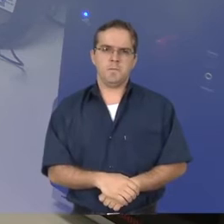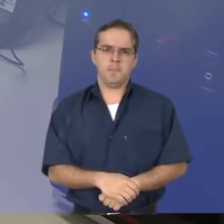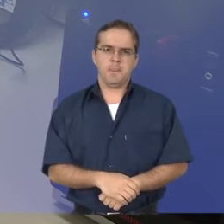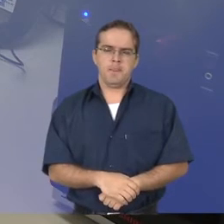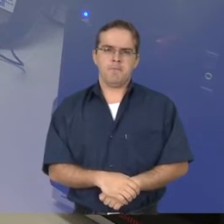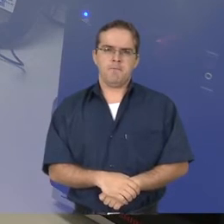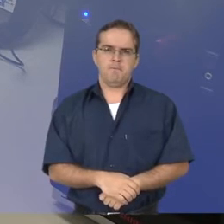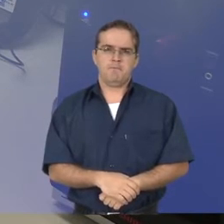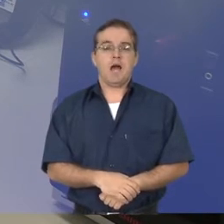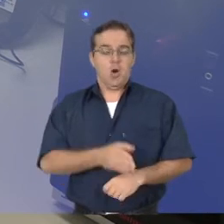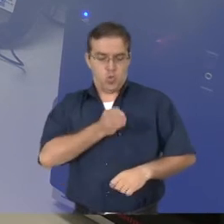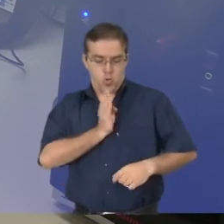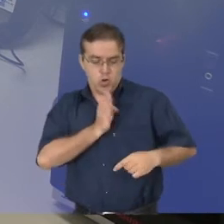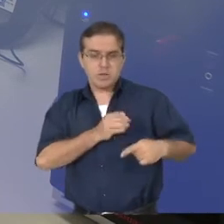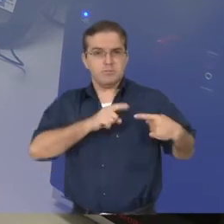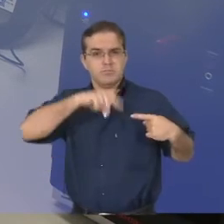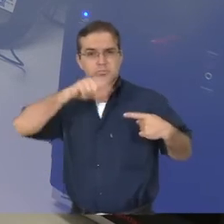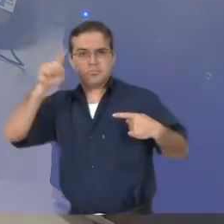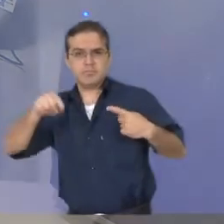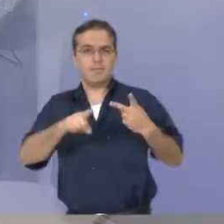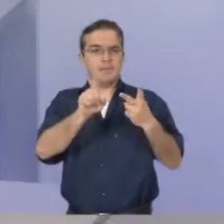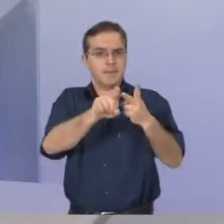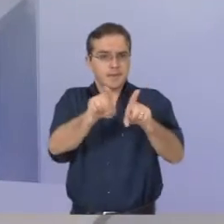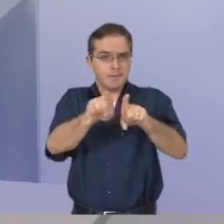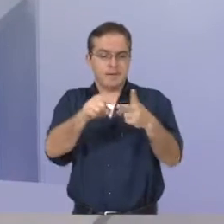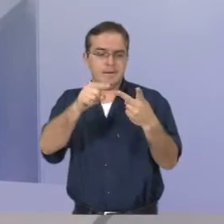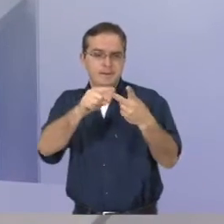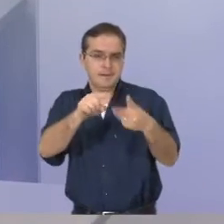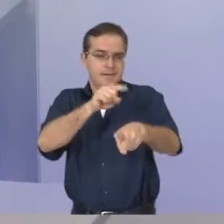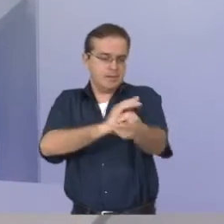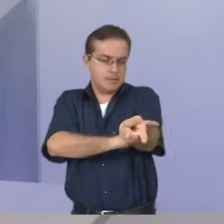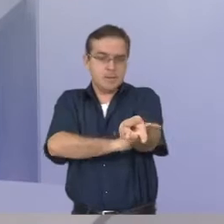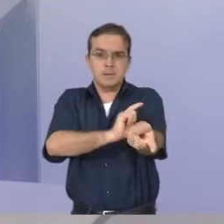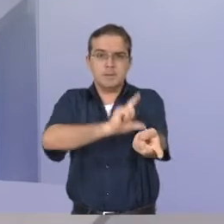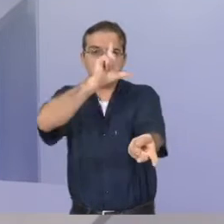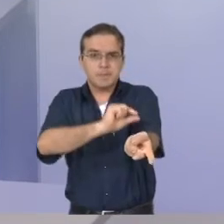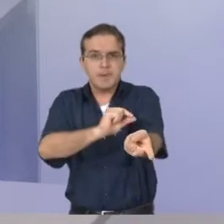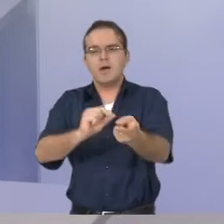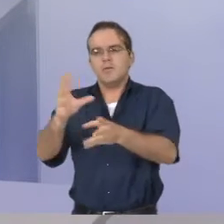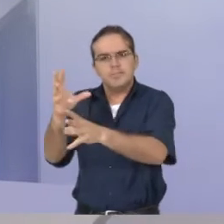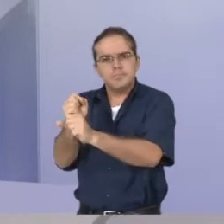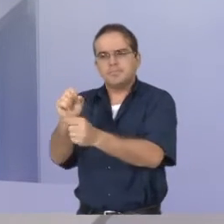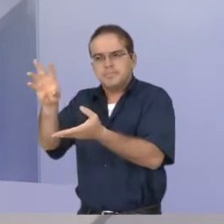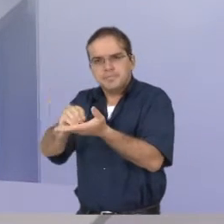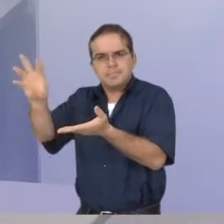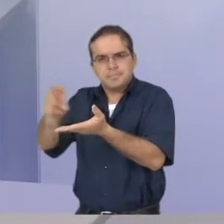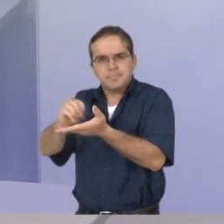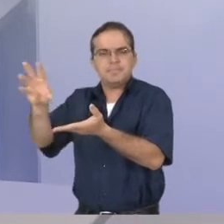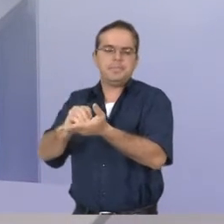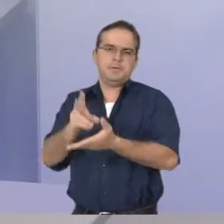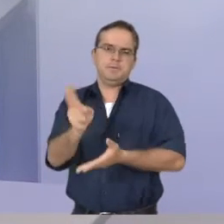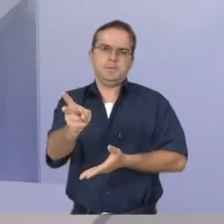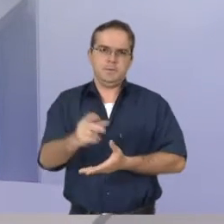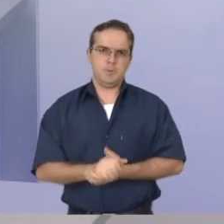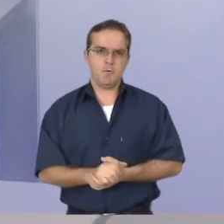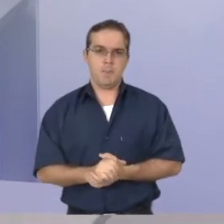arterial continuam sendo monitoradas. São 4 vídeos, 2 a gente intitulou como neutros, que eles não deveriam